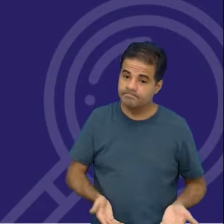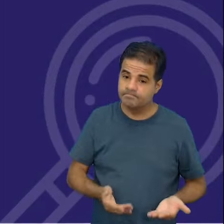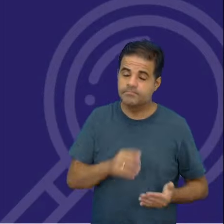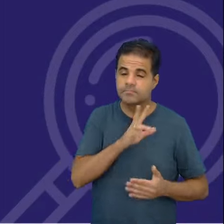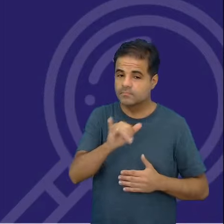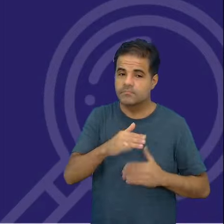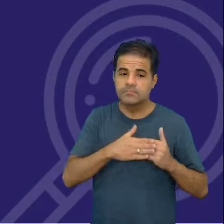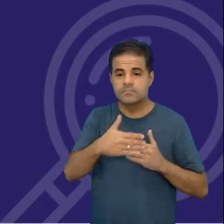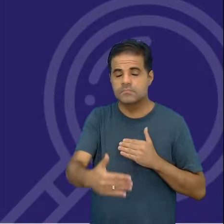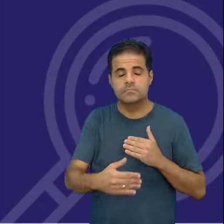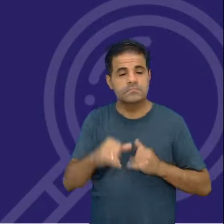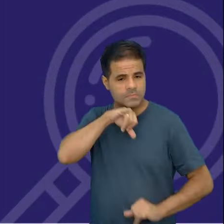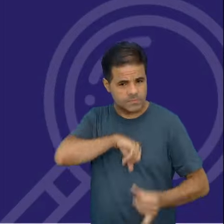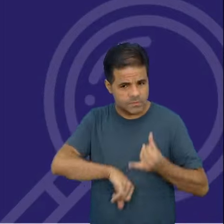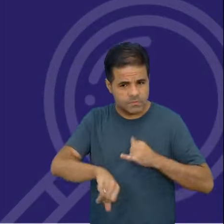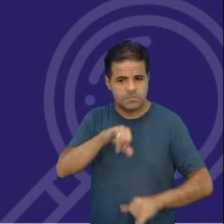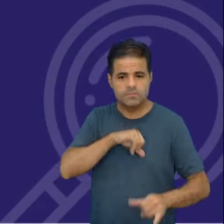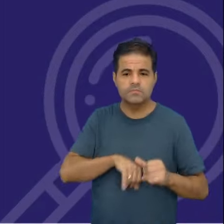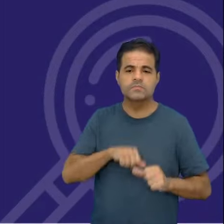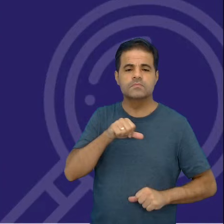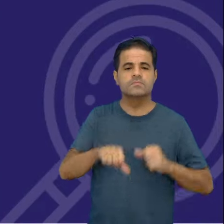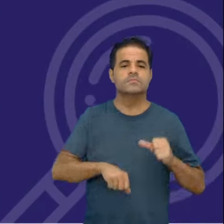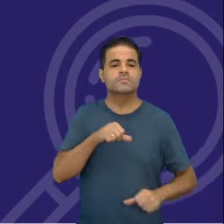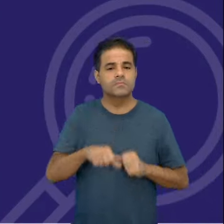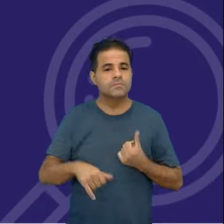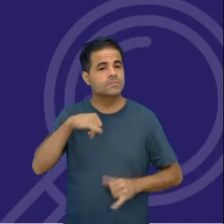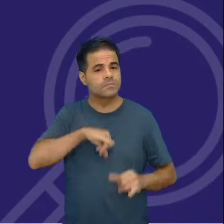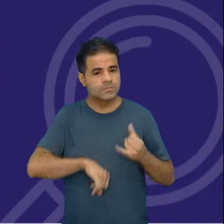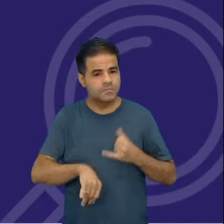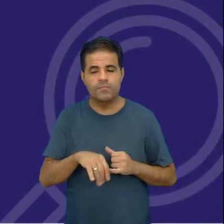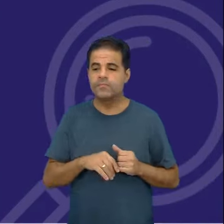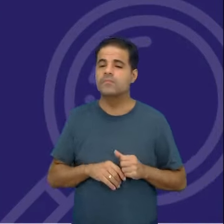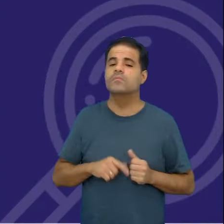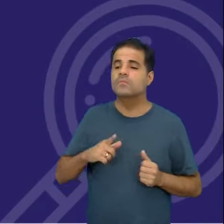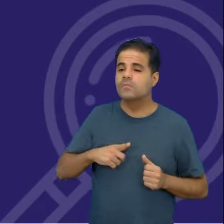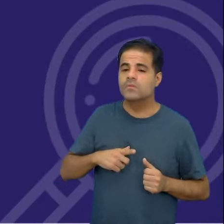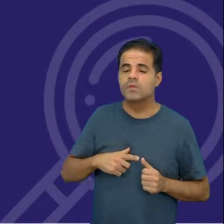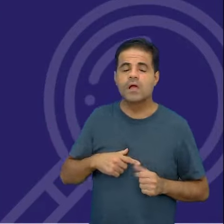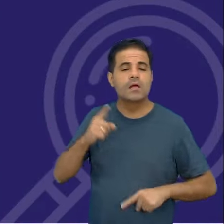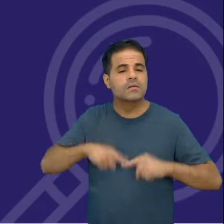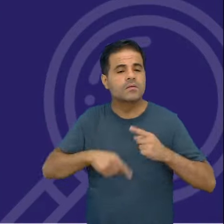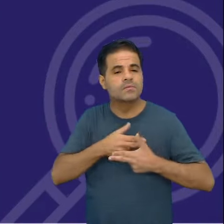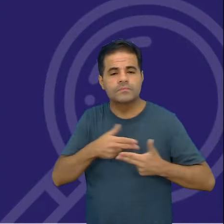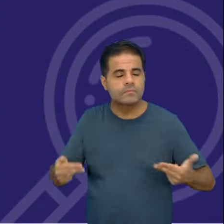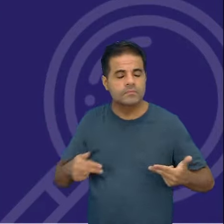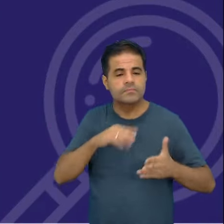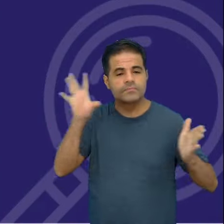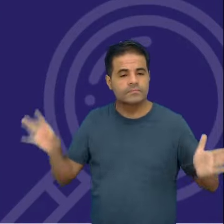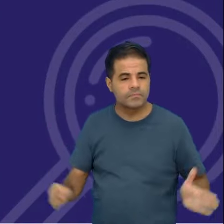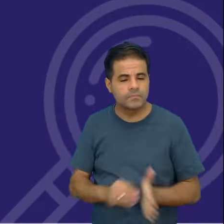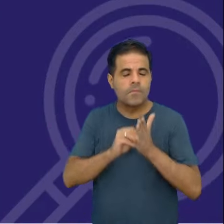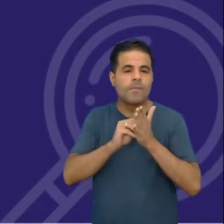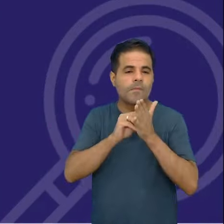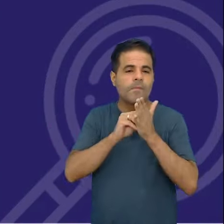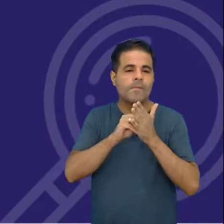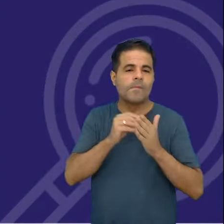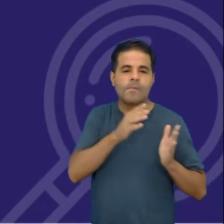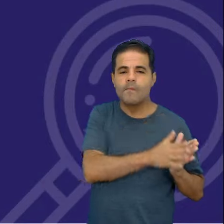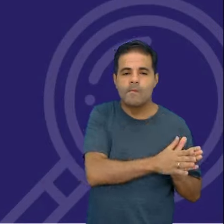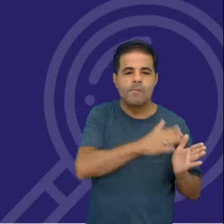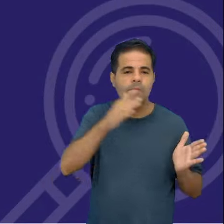estar falando de equilíbrio químico, você está falando de transformação química, existe um componente que é a ideia da reação reversível